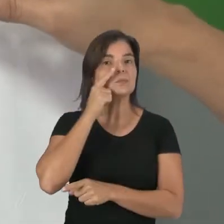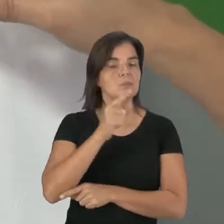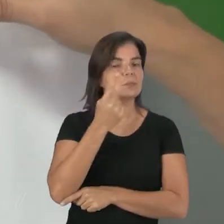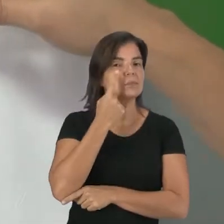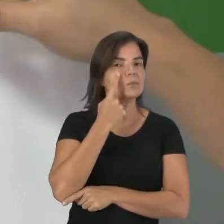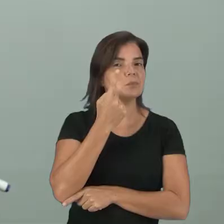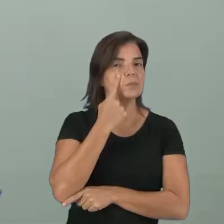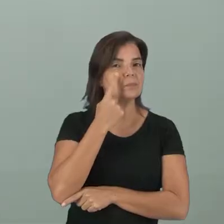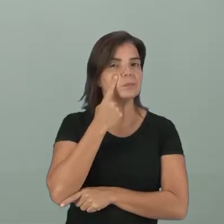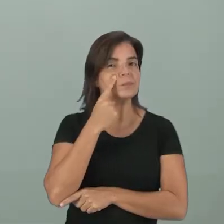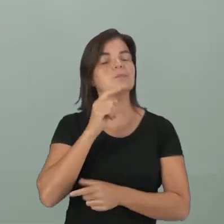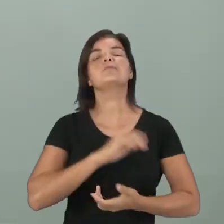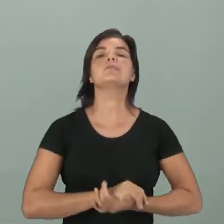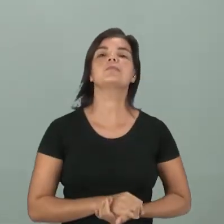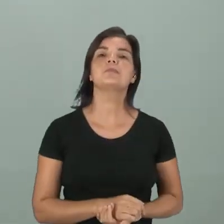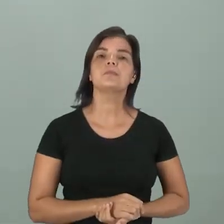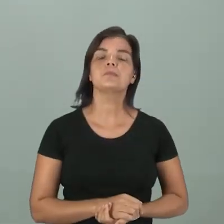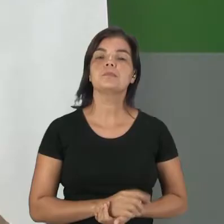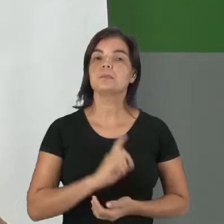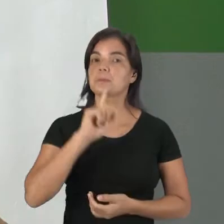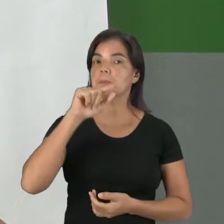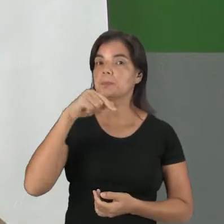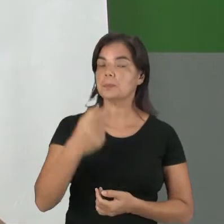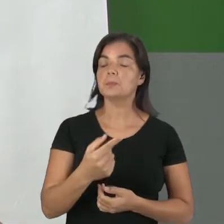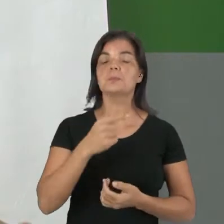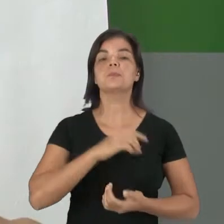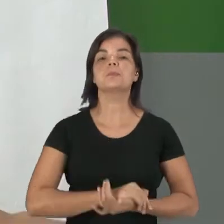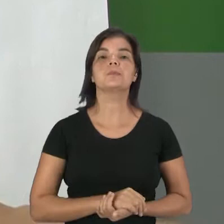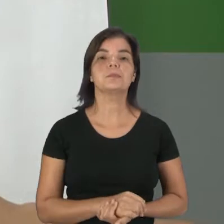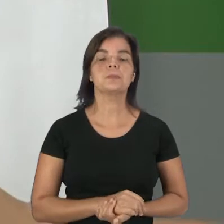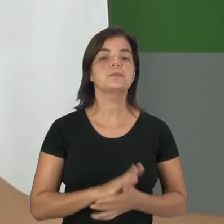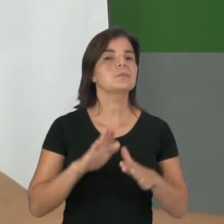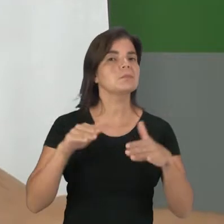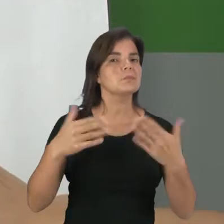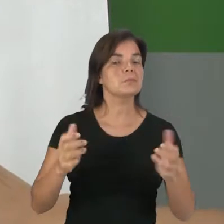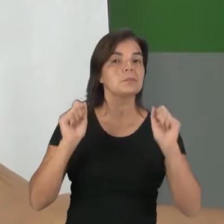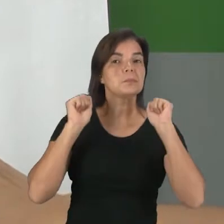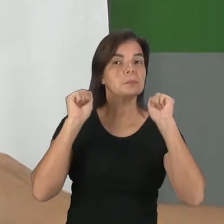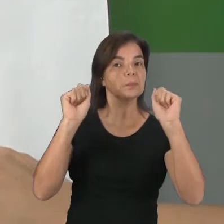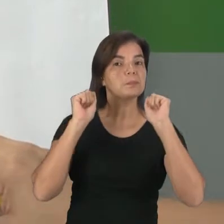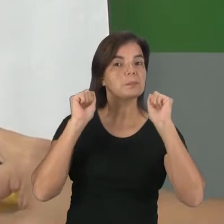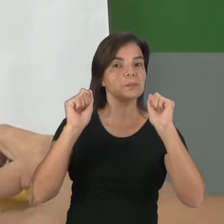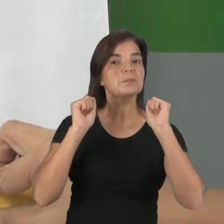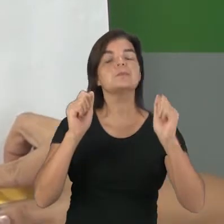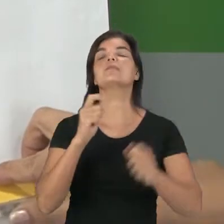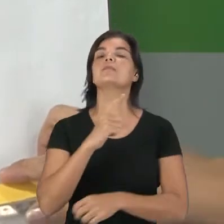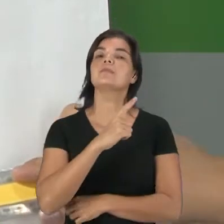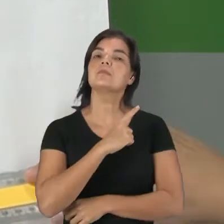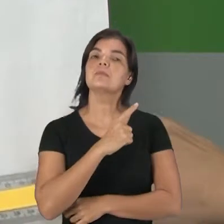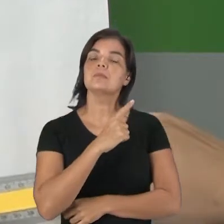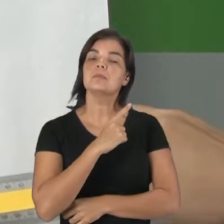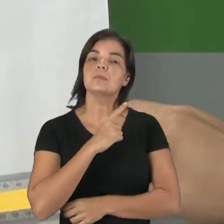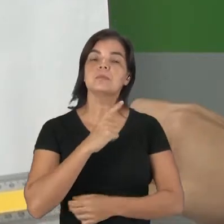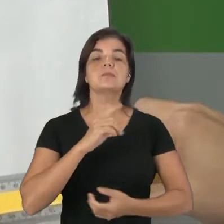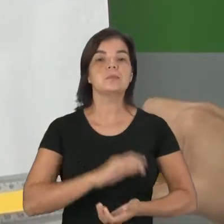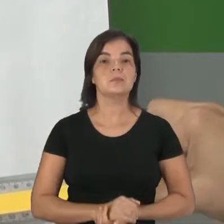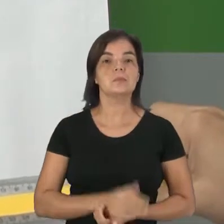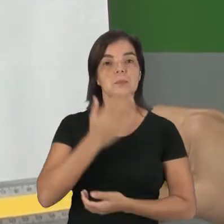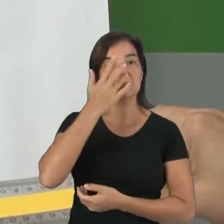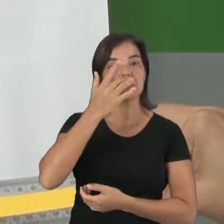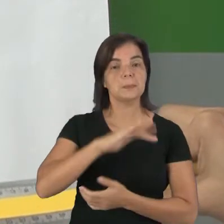conseguir observar pela telinha. Vamos prosseguir. Qual a torcida que tem